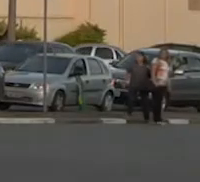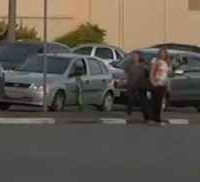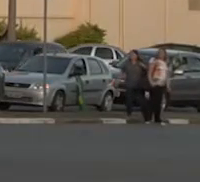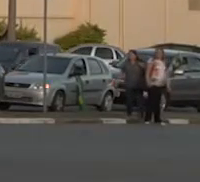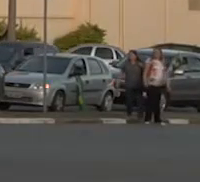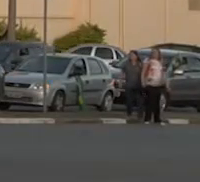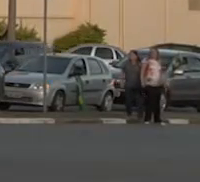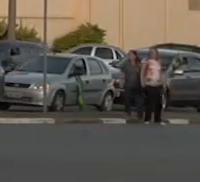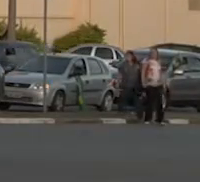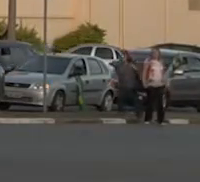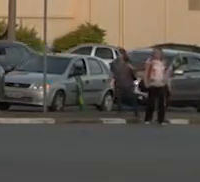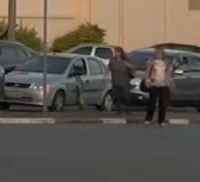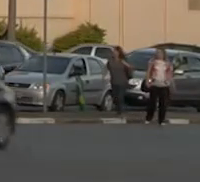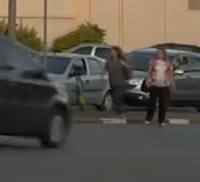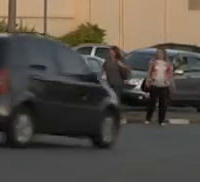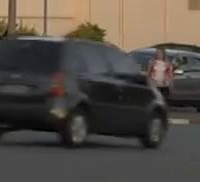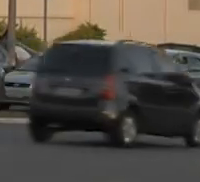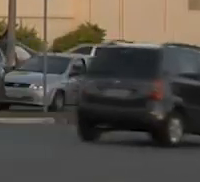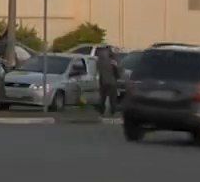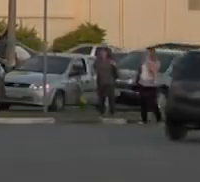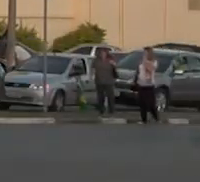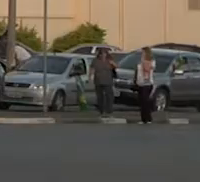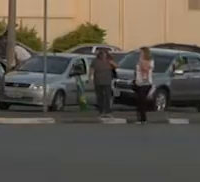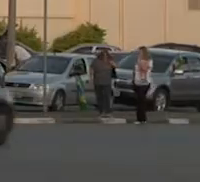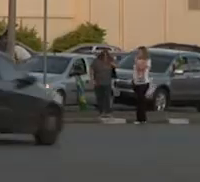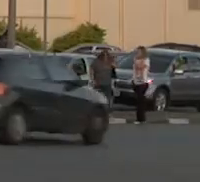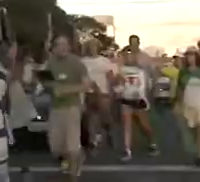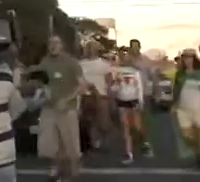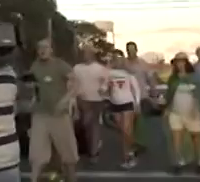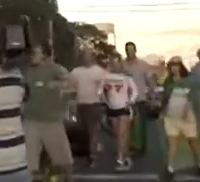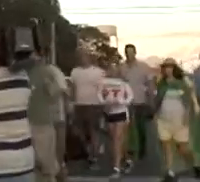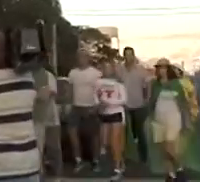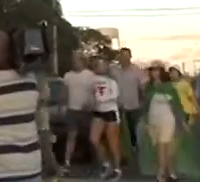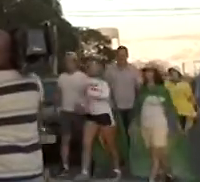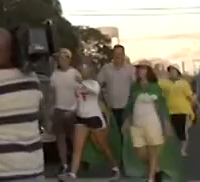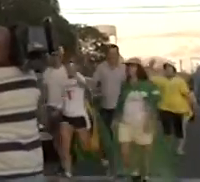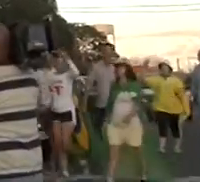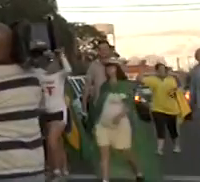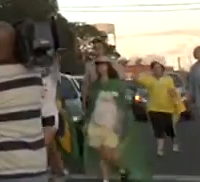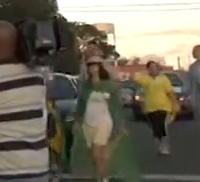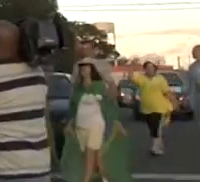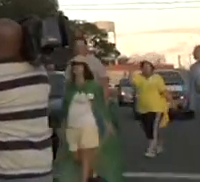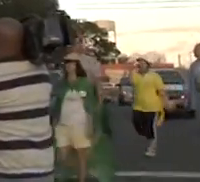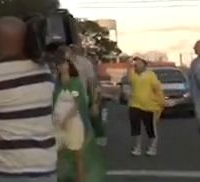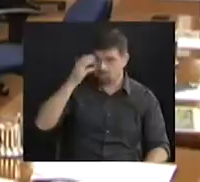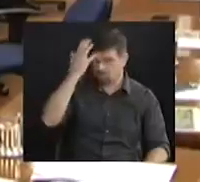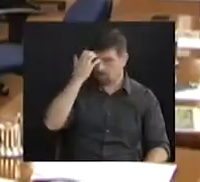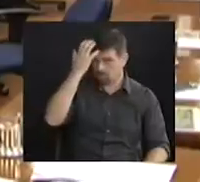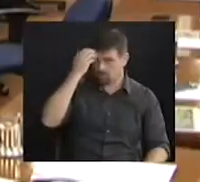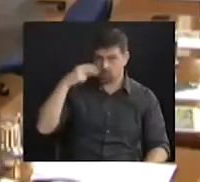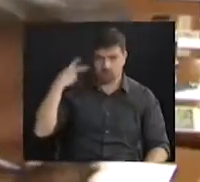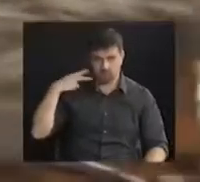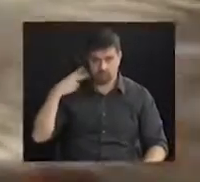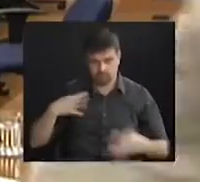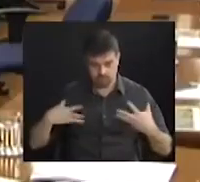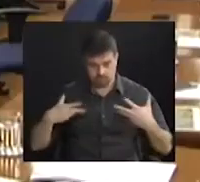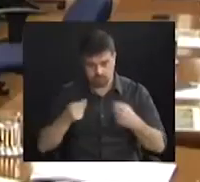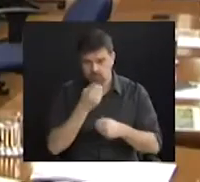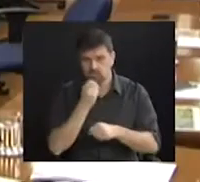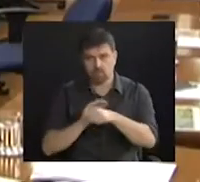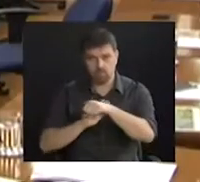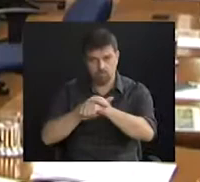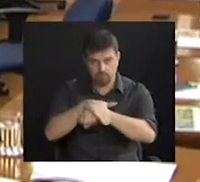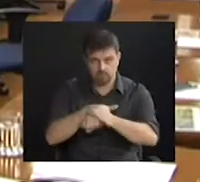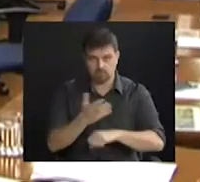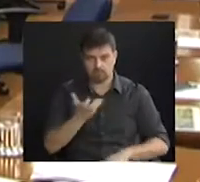grupo da Marcha pela Liberdade e chegou pela Avenida Engenheiro Francisco de Paula Souza e seguiu direto até a câmara municipal durante sessão ordinária